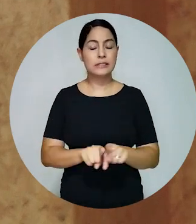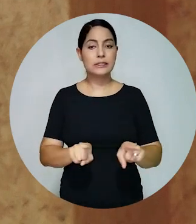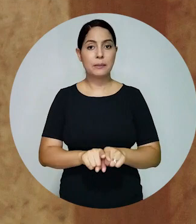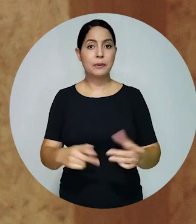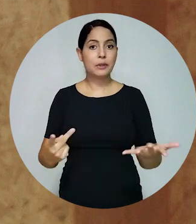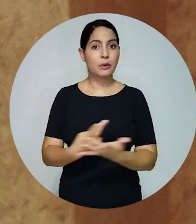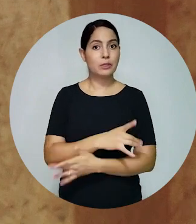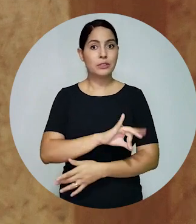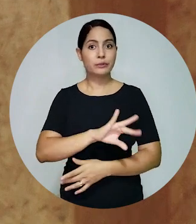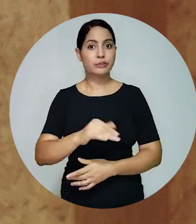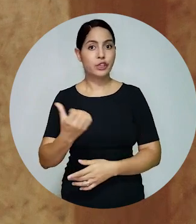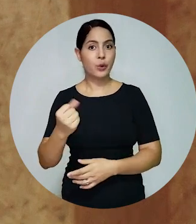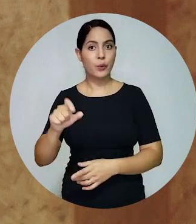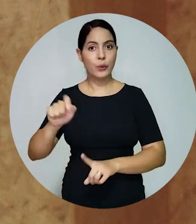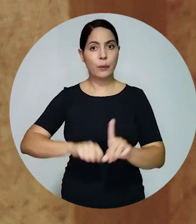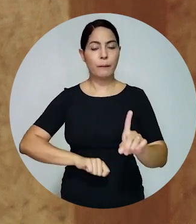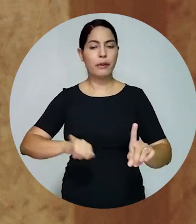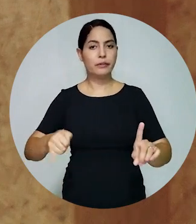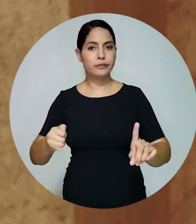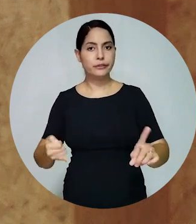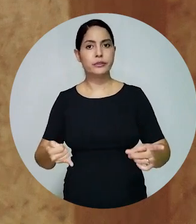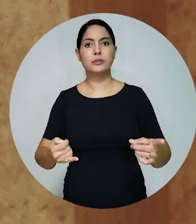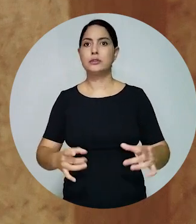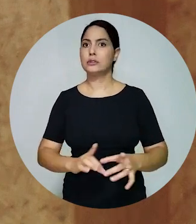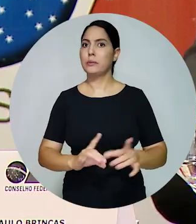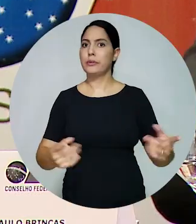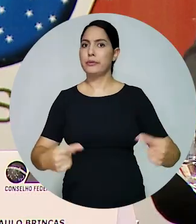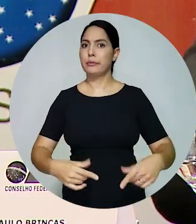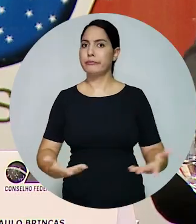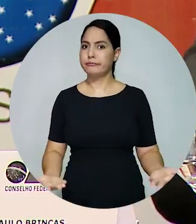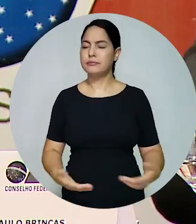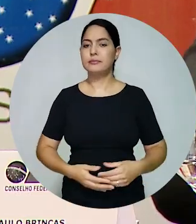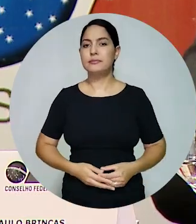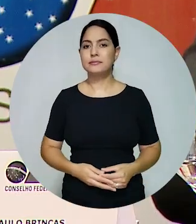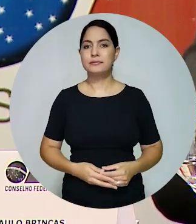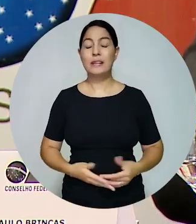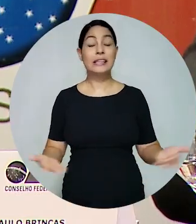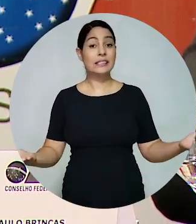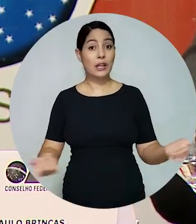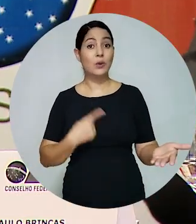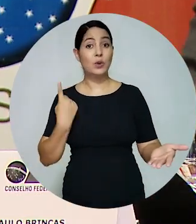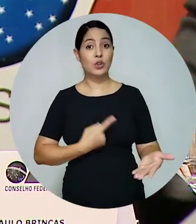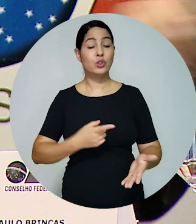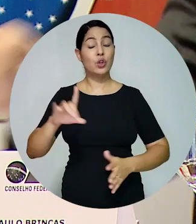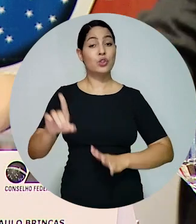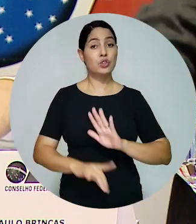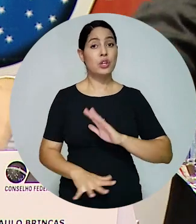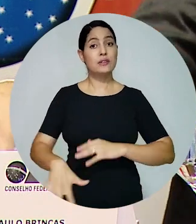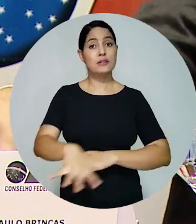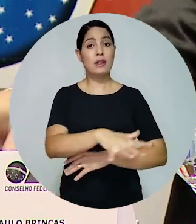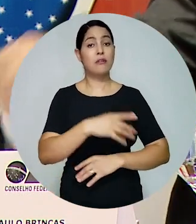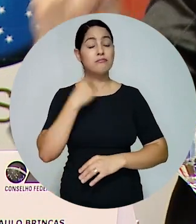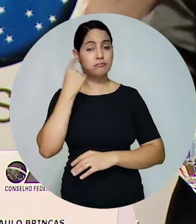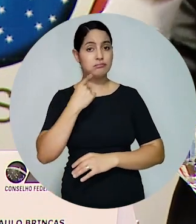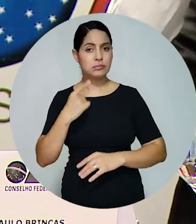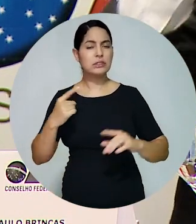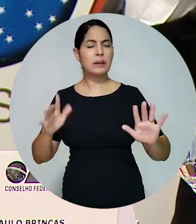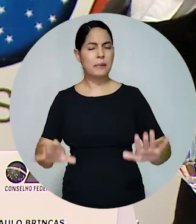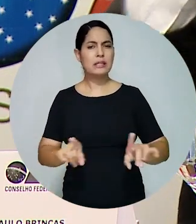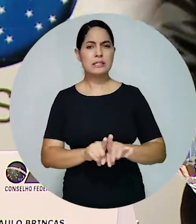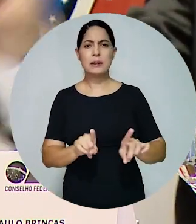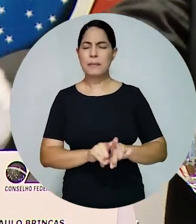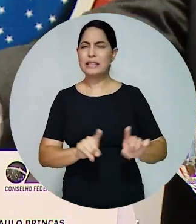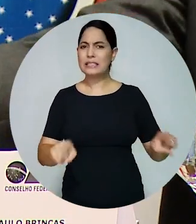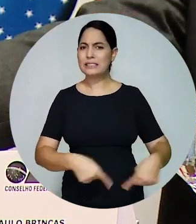atos antidemocráticos do dia 8 de janeiro. Confira. Que além desses desafios que nós temos de defesa das prerrogativas, defesa